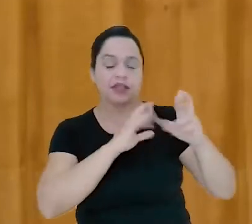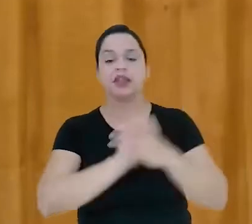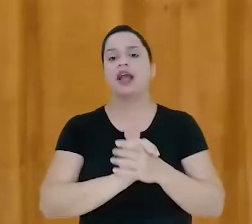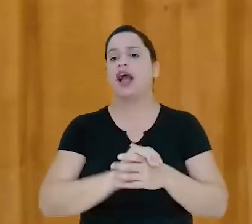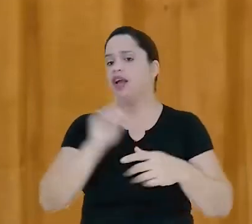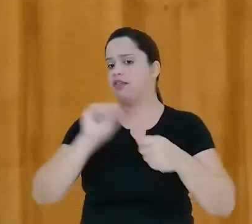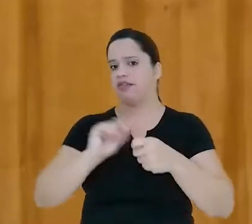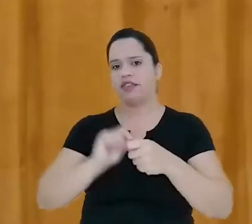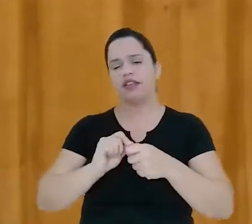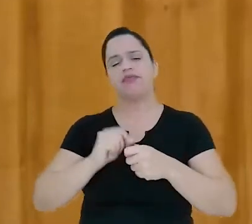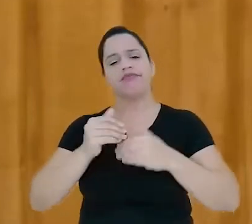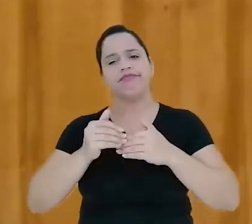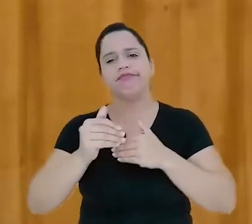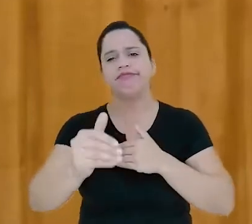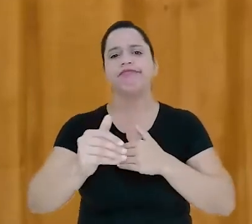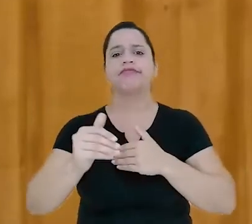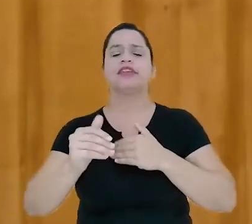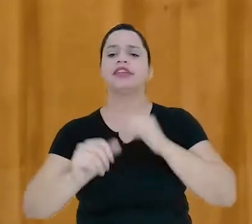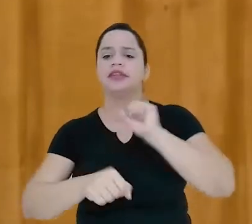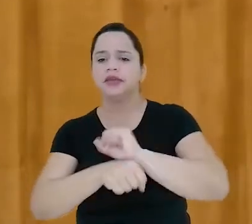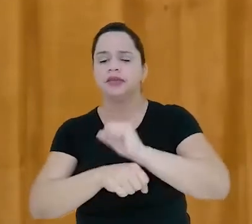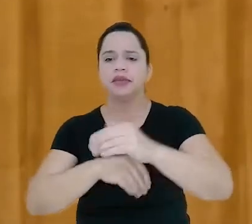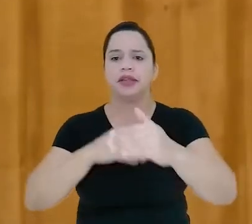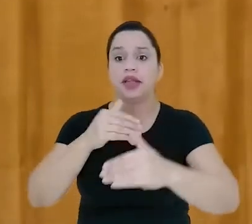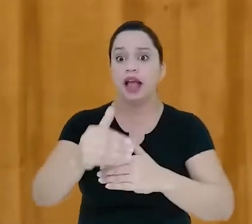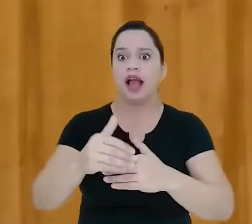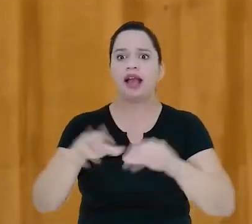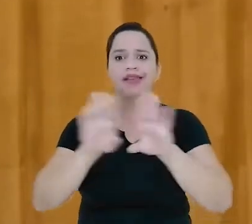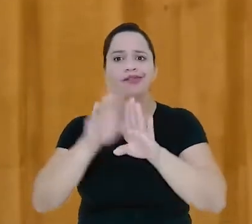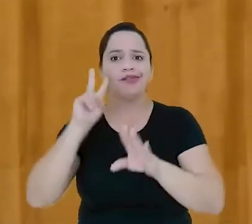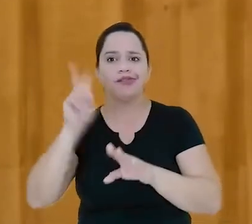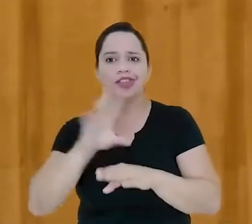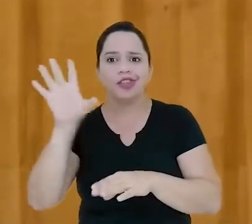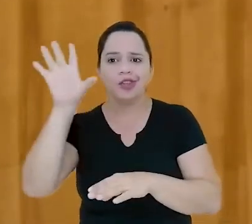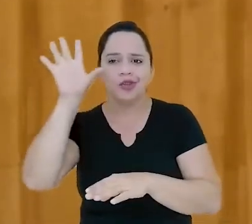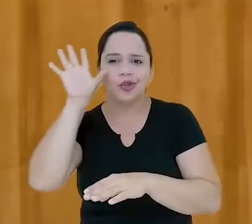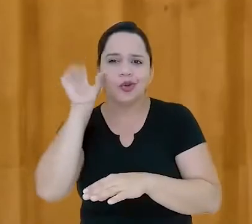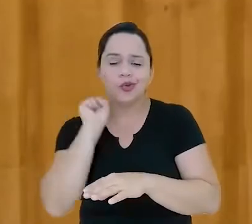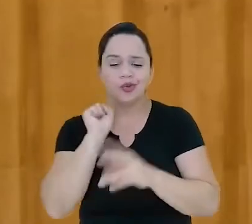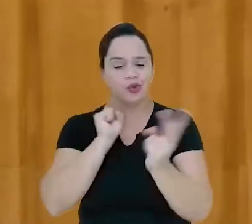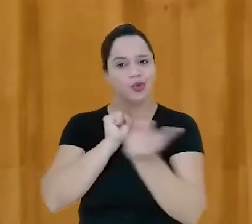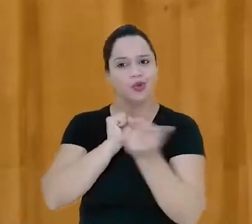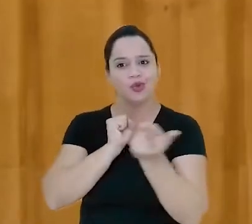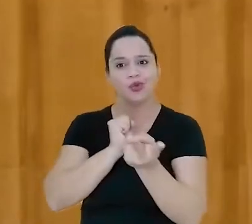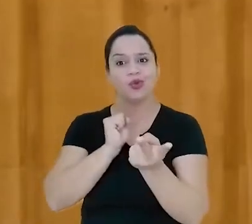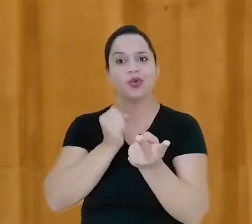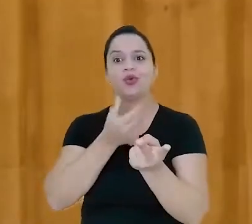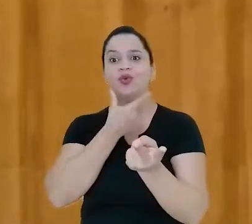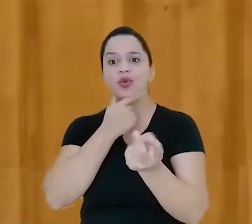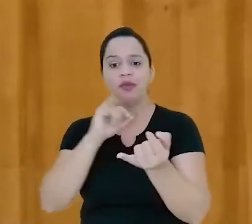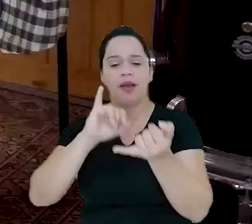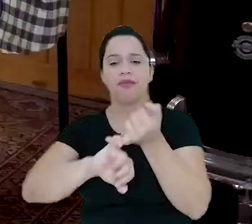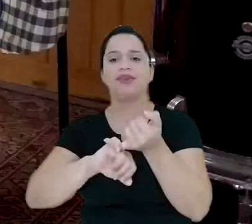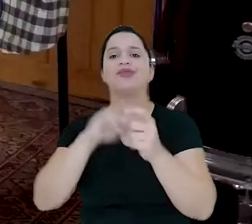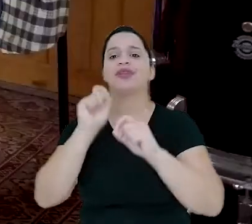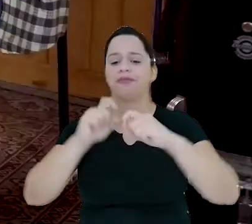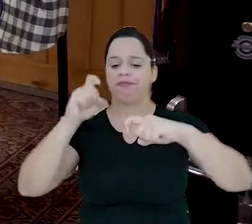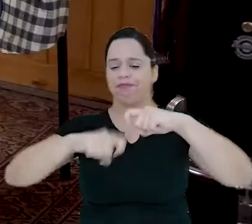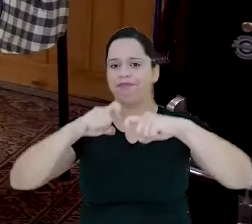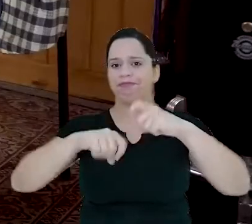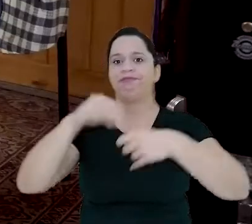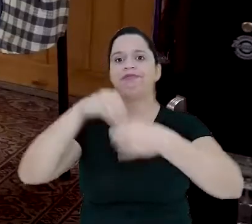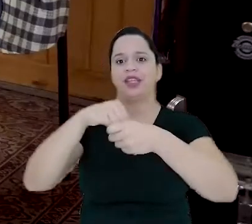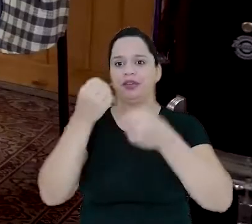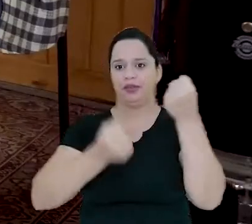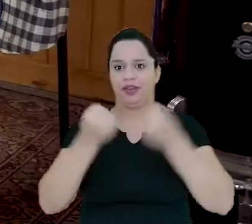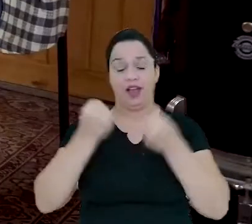aí fizemos mais uns dias... No áudio, os dois, teve um dia que os dois transaram dentro do carro. Ah. Aí foi